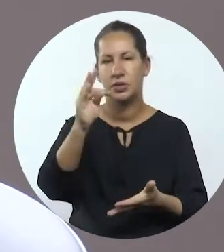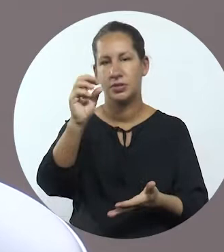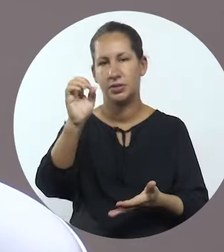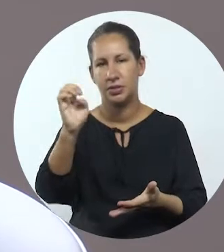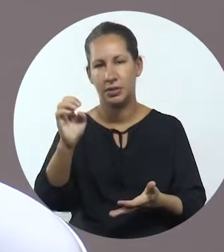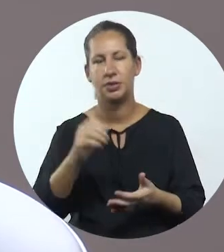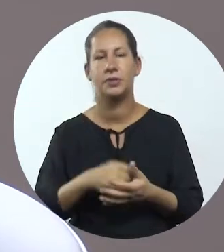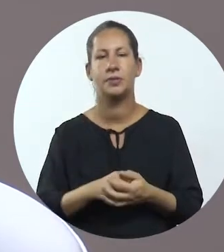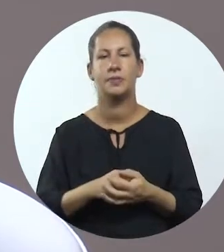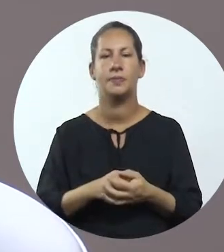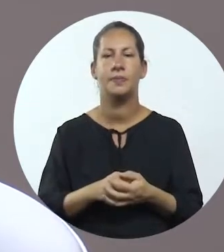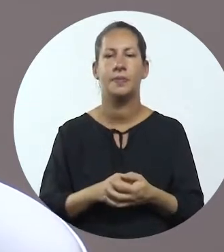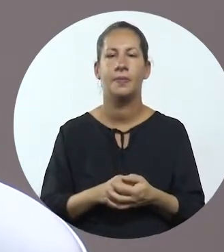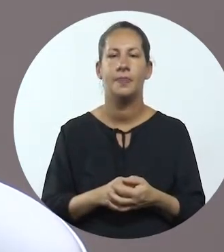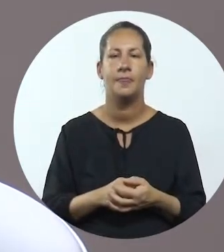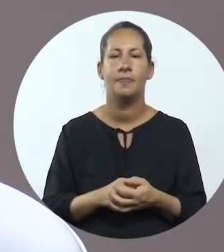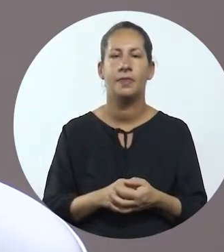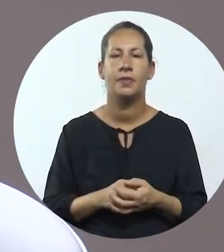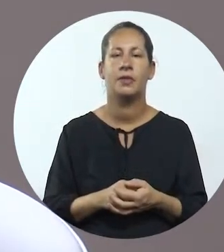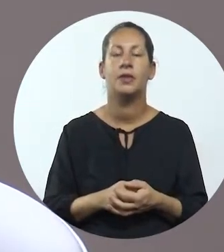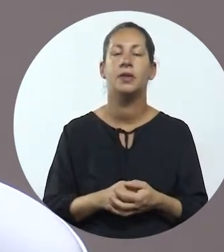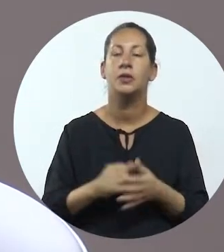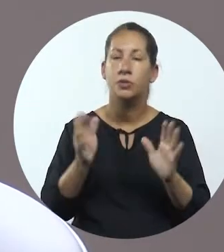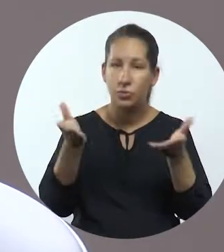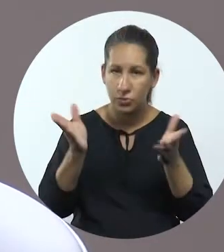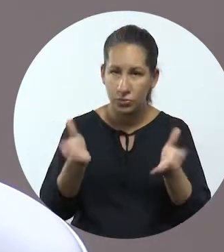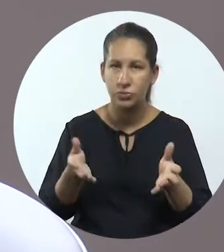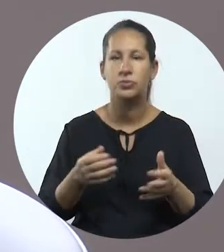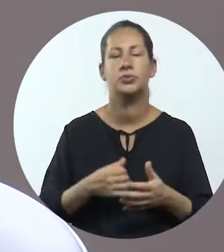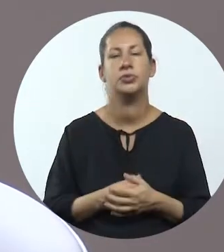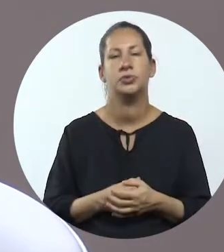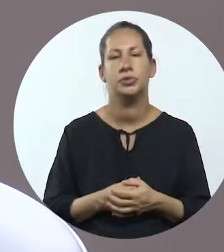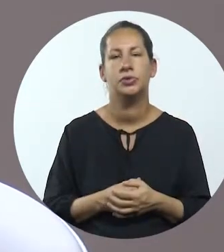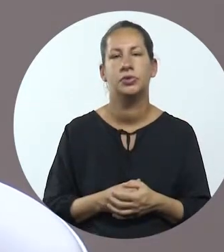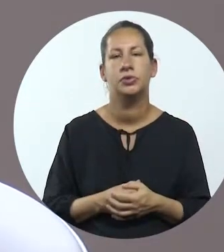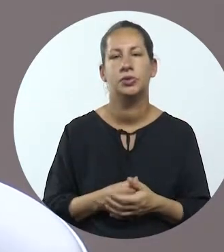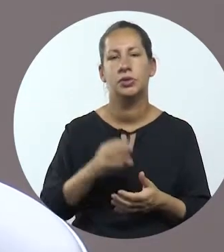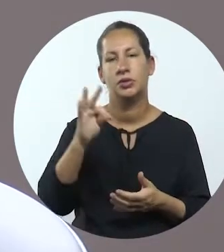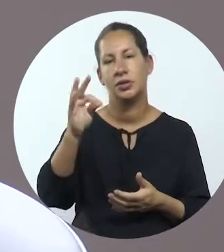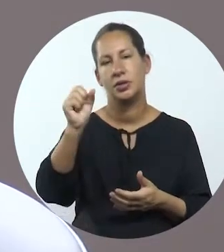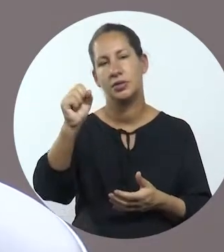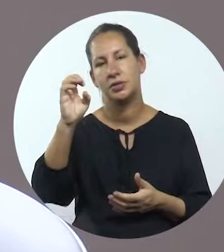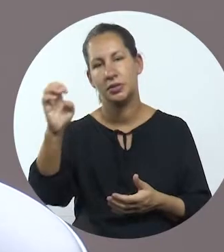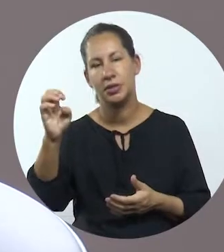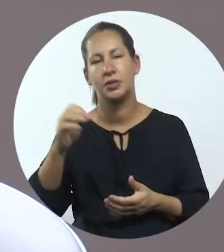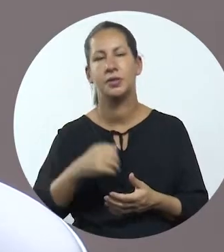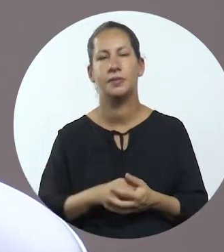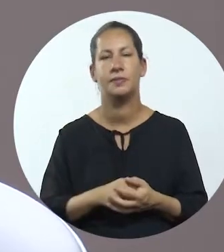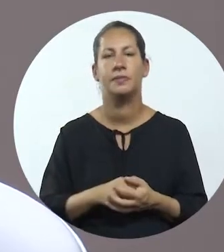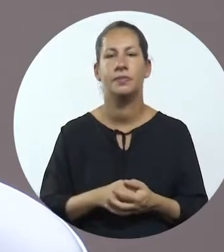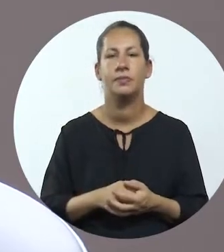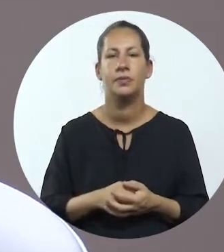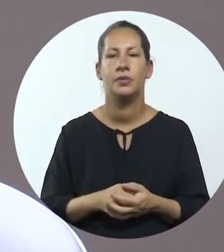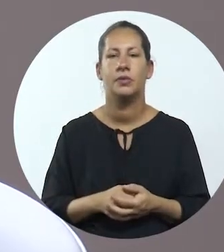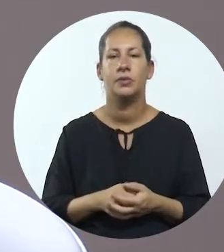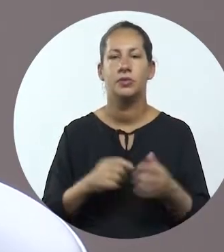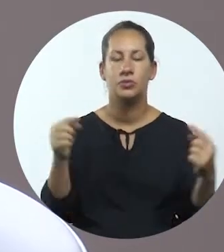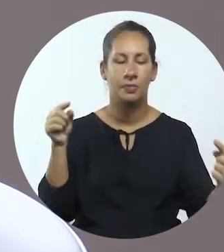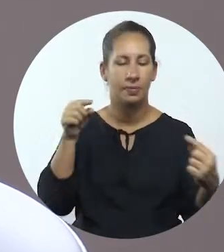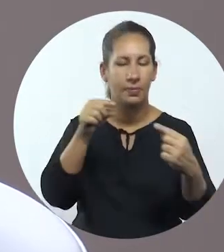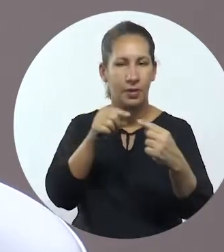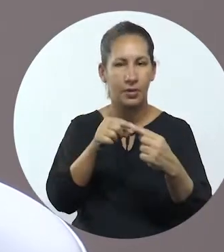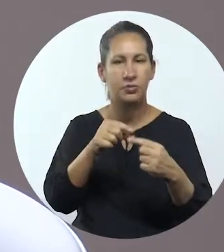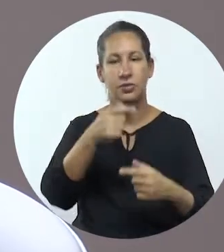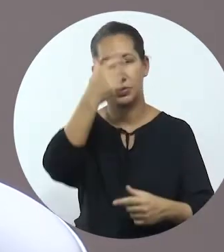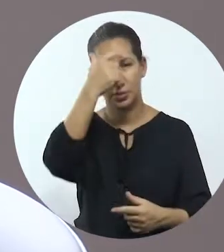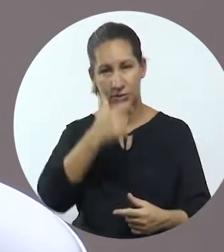TSE, pela EGTSE, e atualmente o TSE está formulando um Pacto da